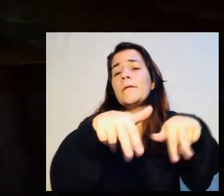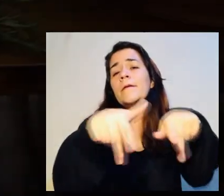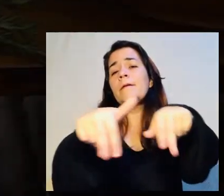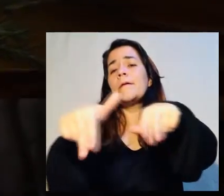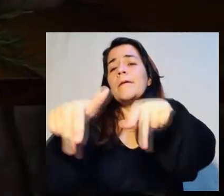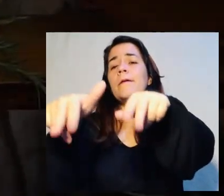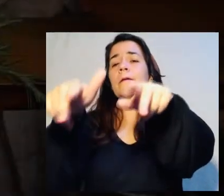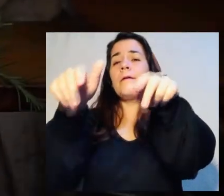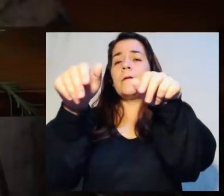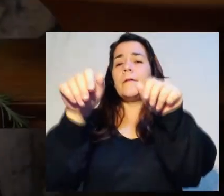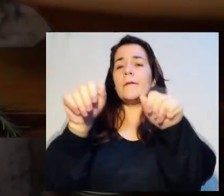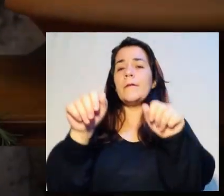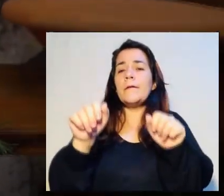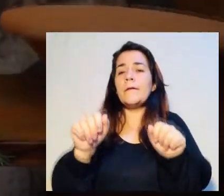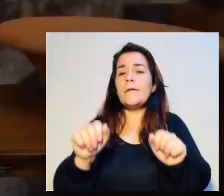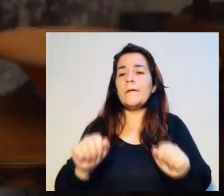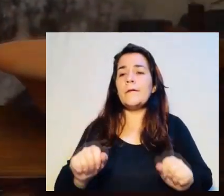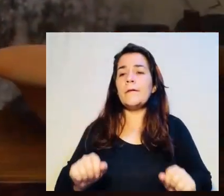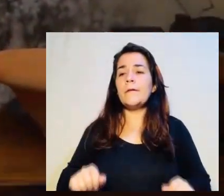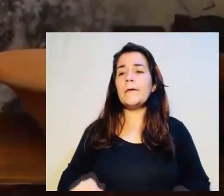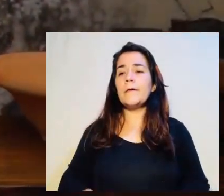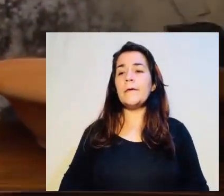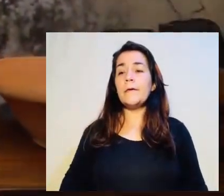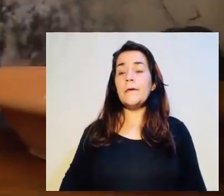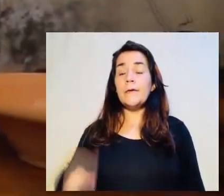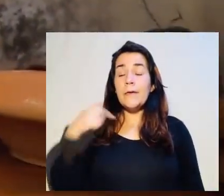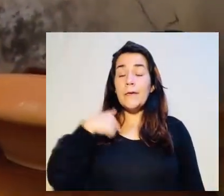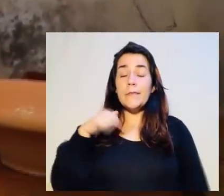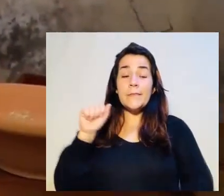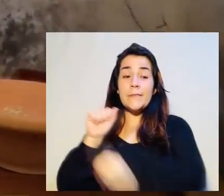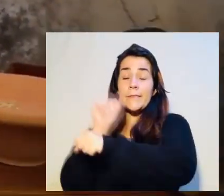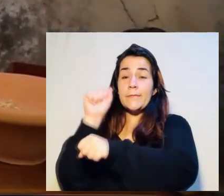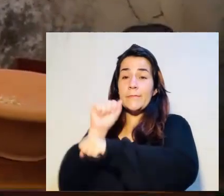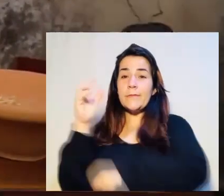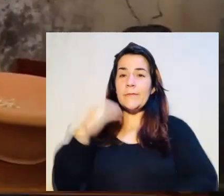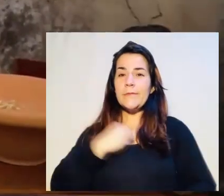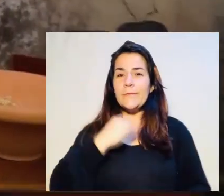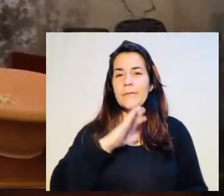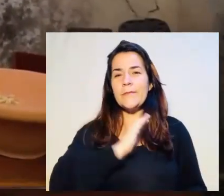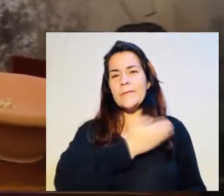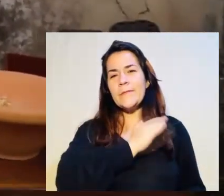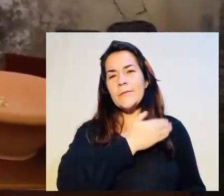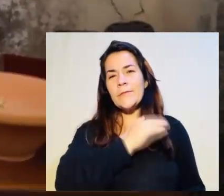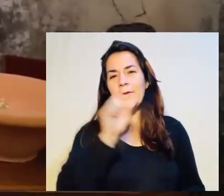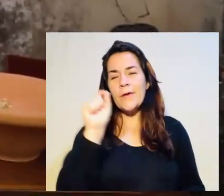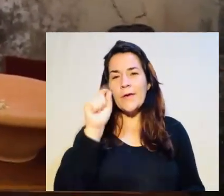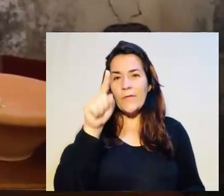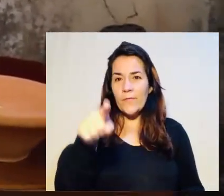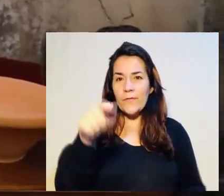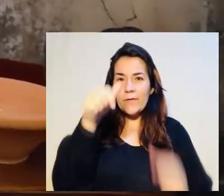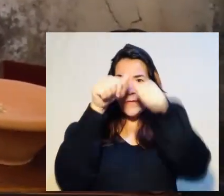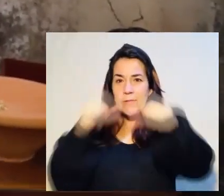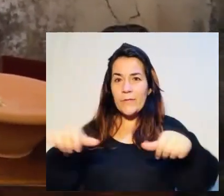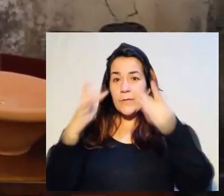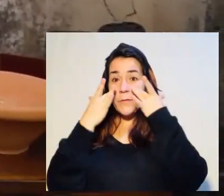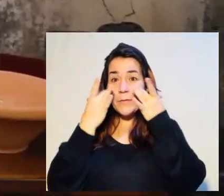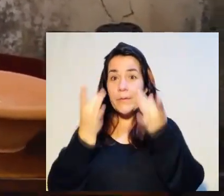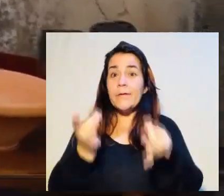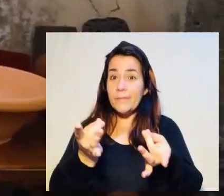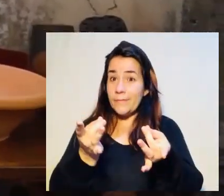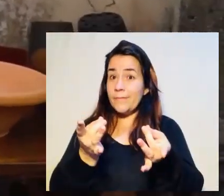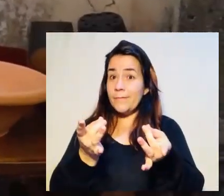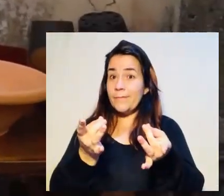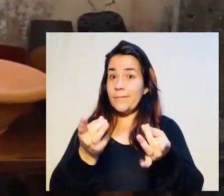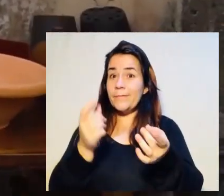eu caminhar. Eu espero do fundo do meu coração que vocês ainda